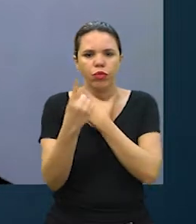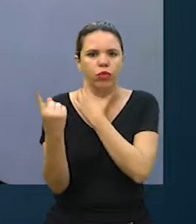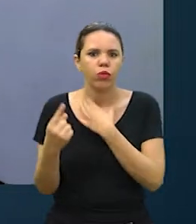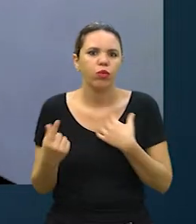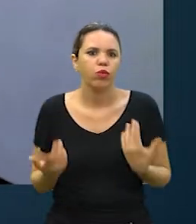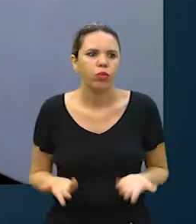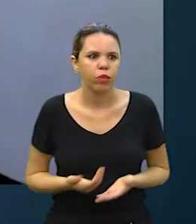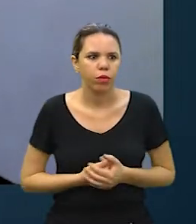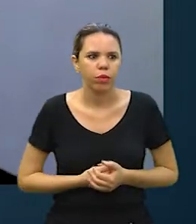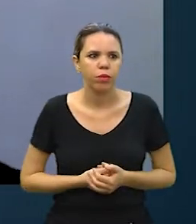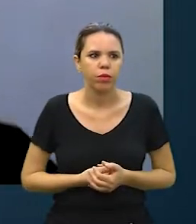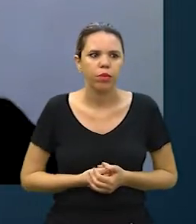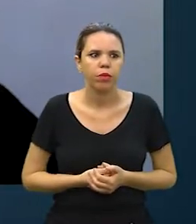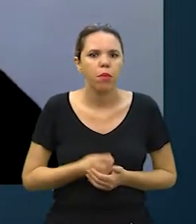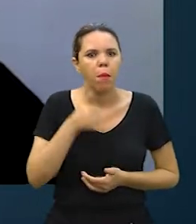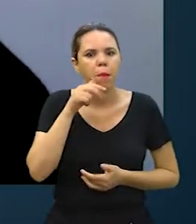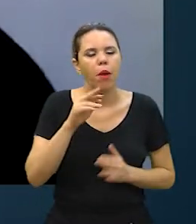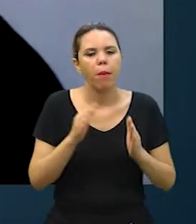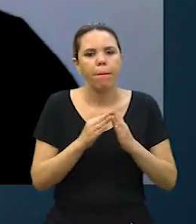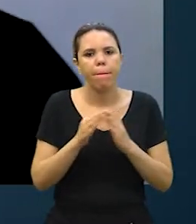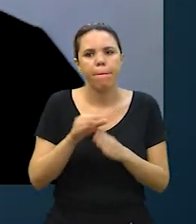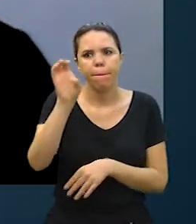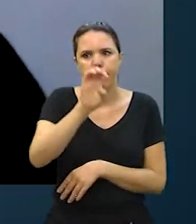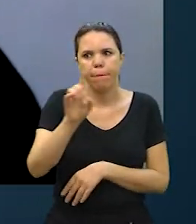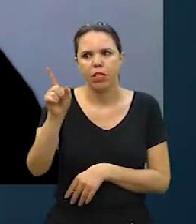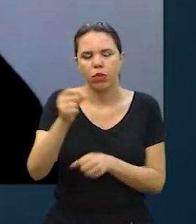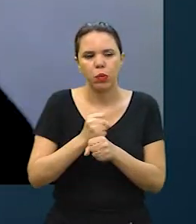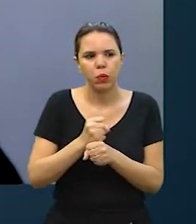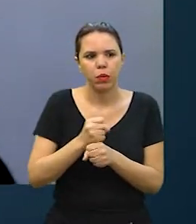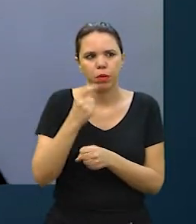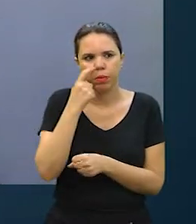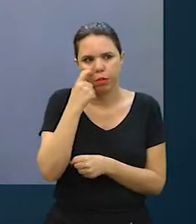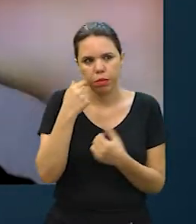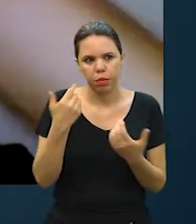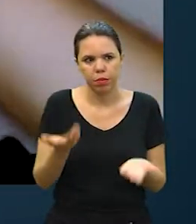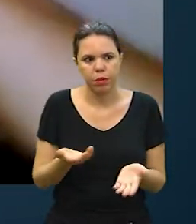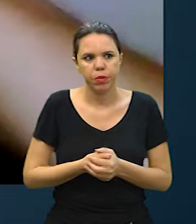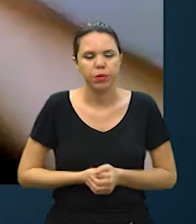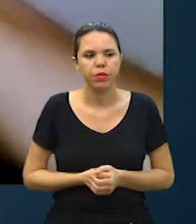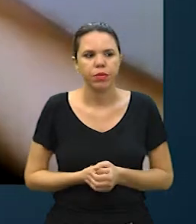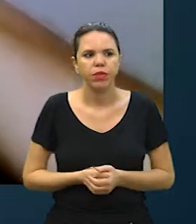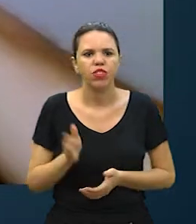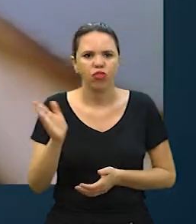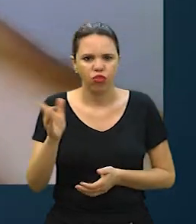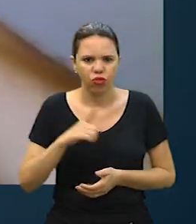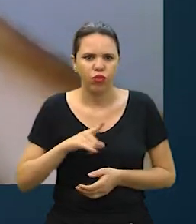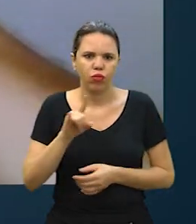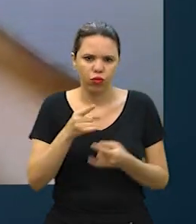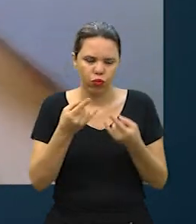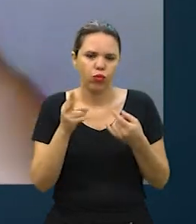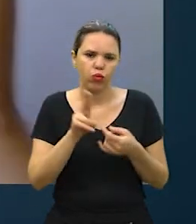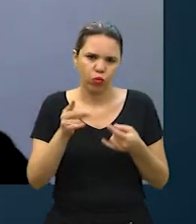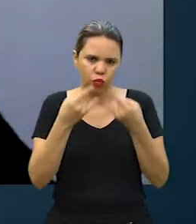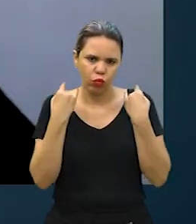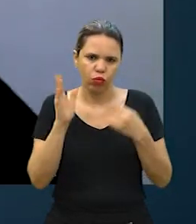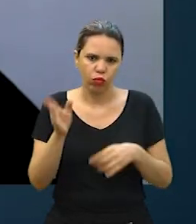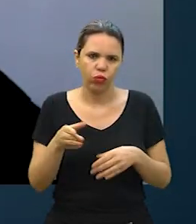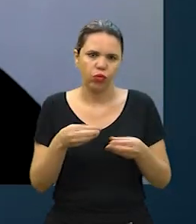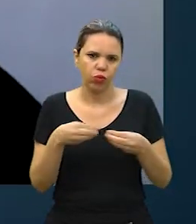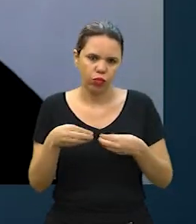21. Minha irmã mora na Europa já há alguns anos e lá eles já estavam usando máscaras de